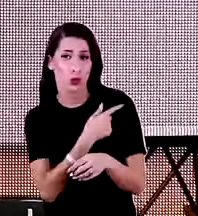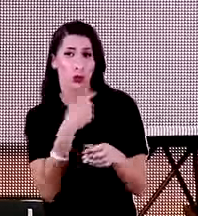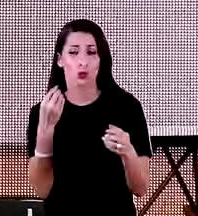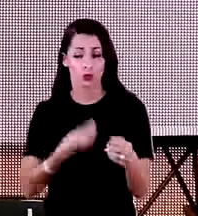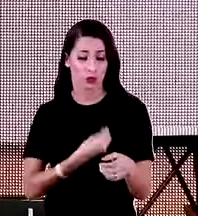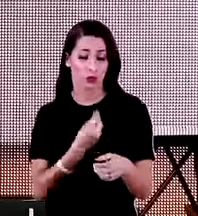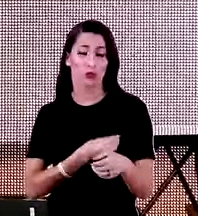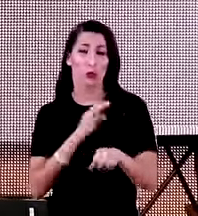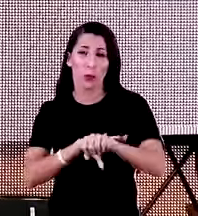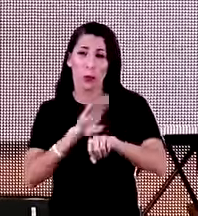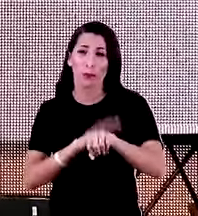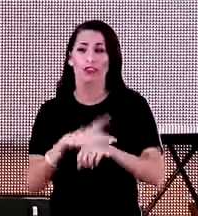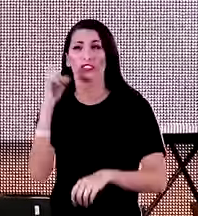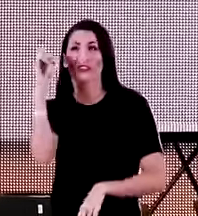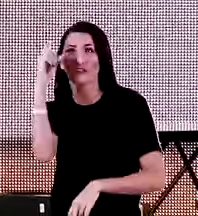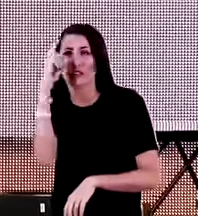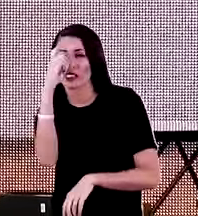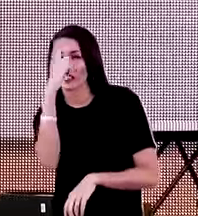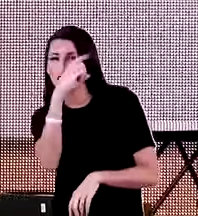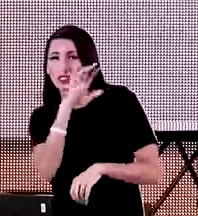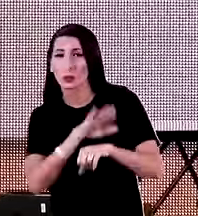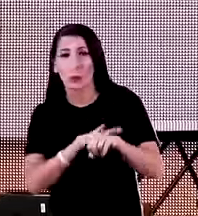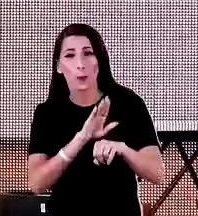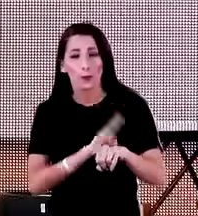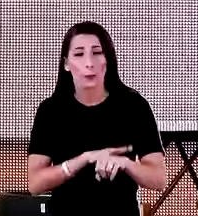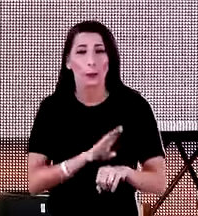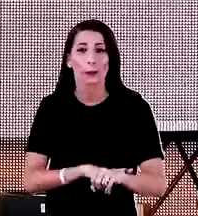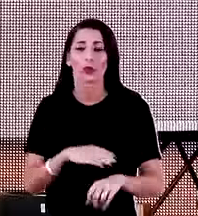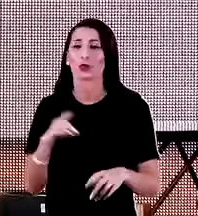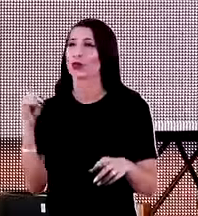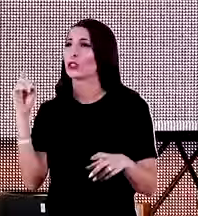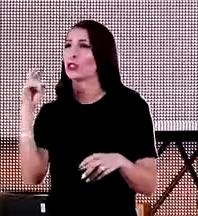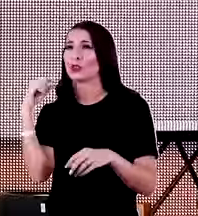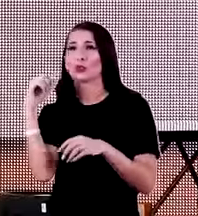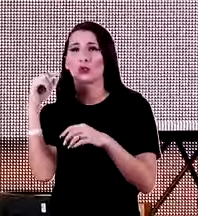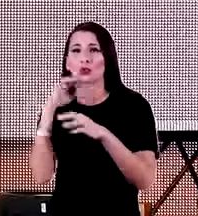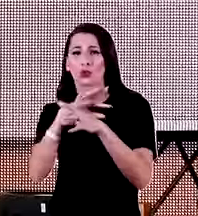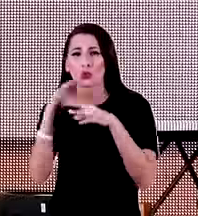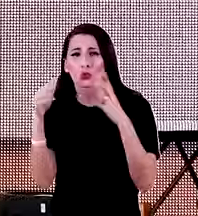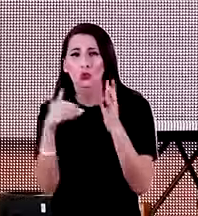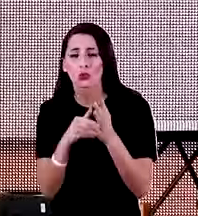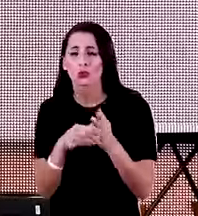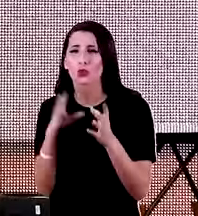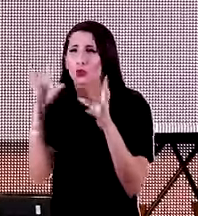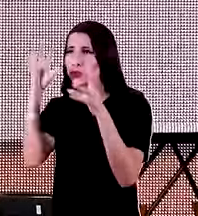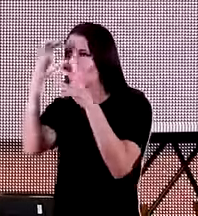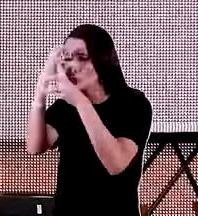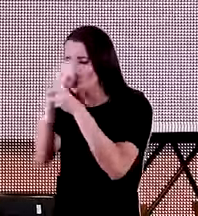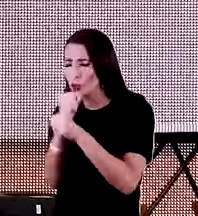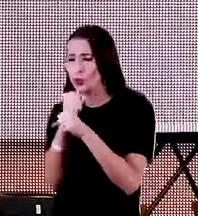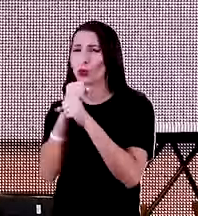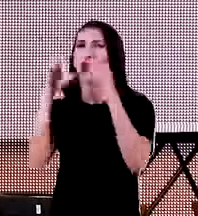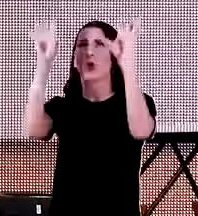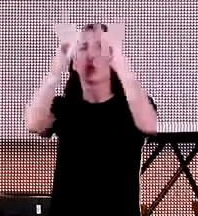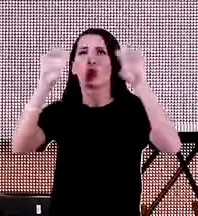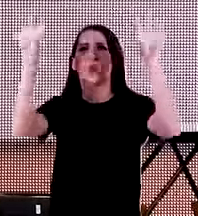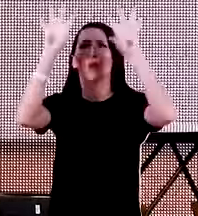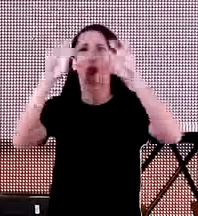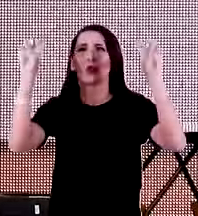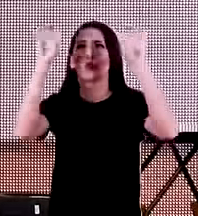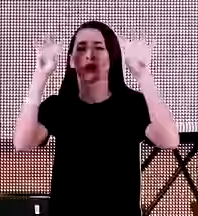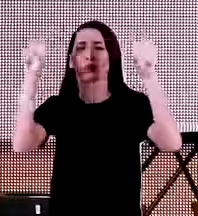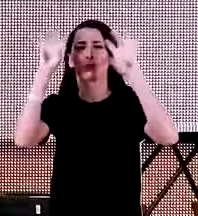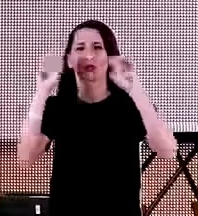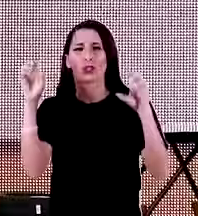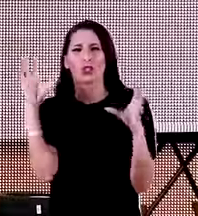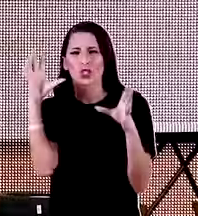aquele momento que parece que tudo começou a escurecer? Aquele momento que parece que nuvens cinzas... Eu queria que